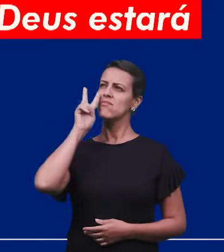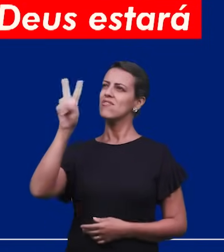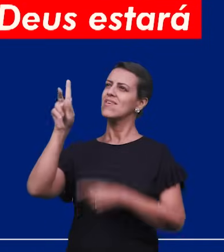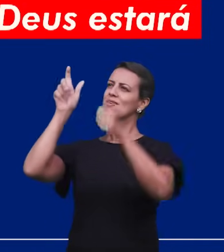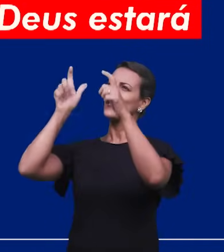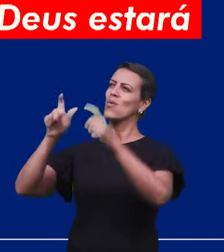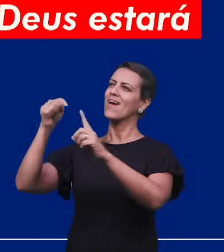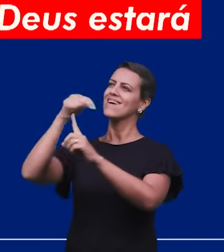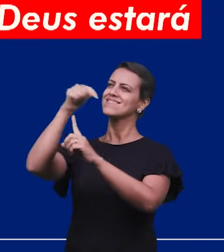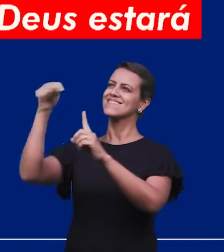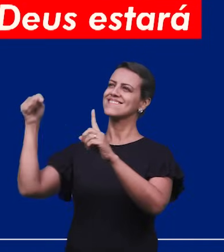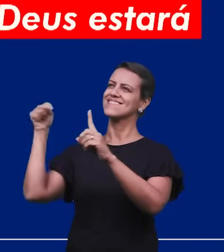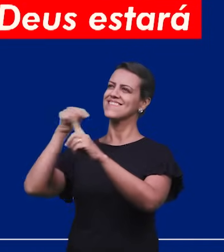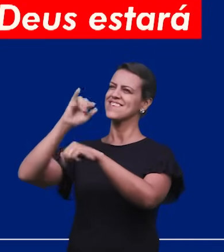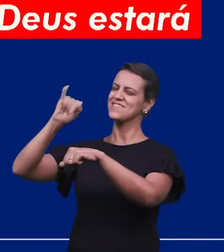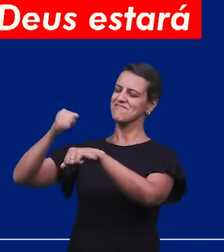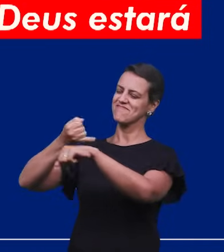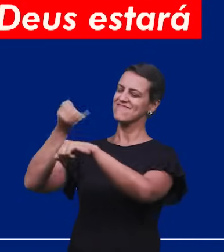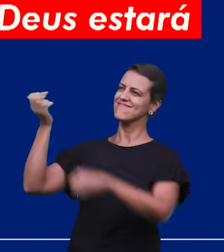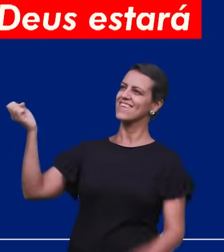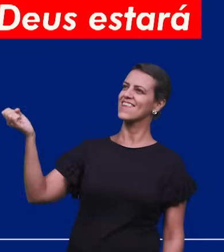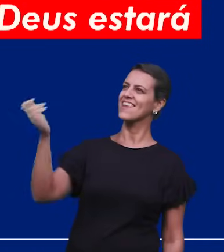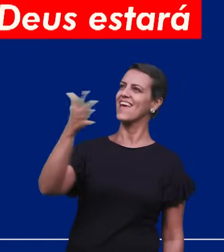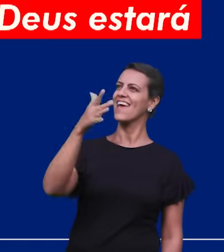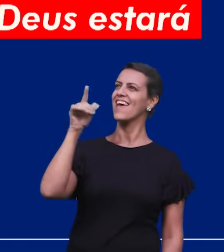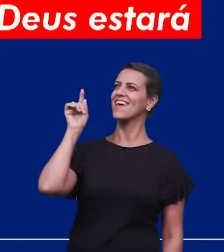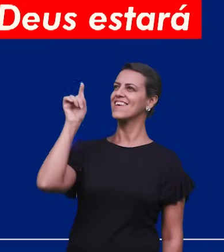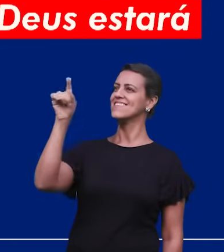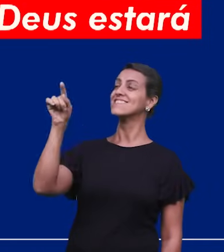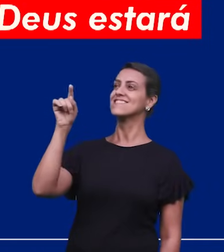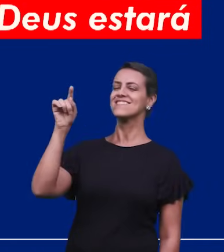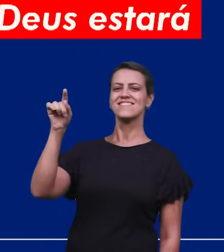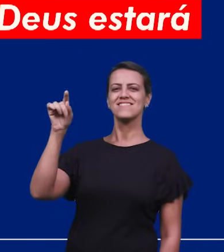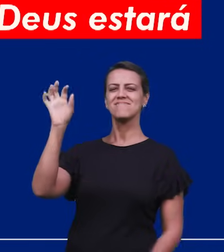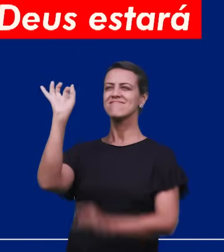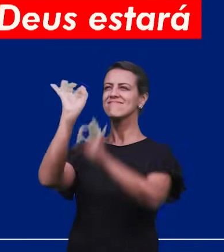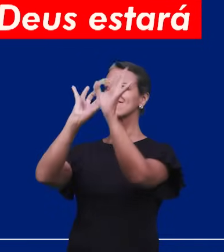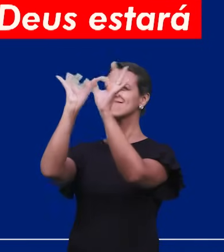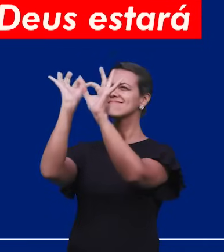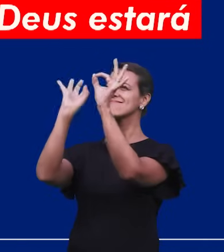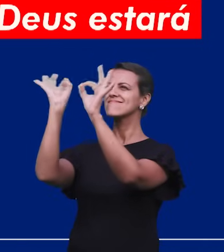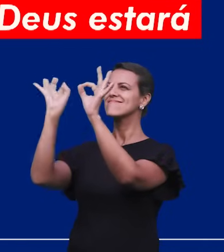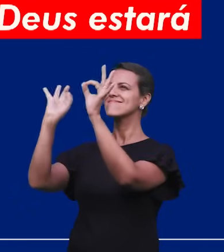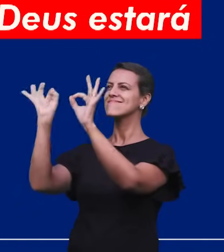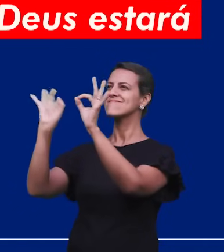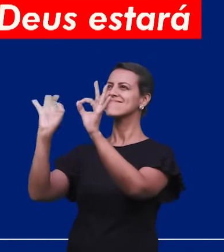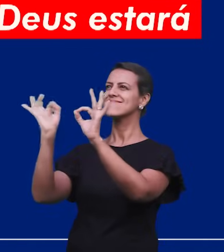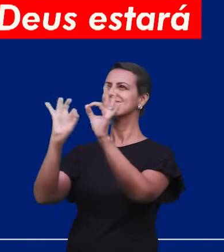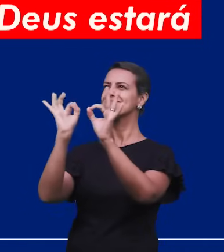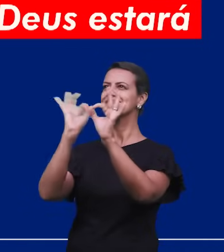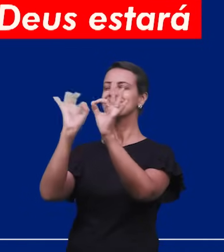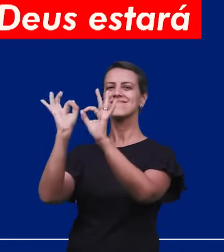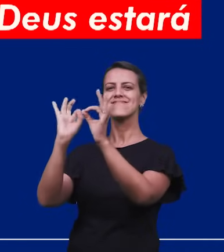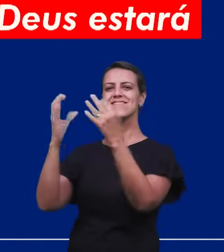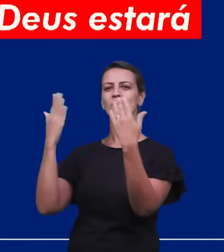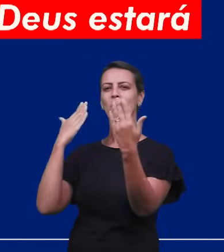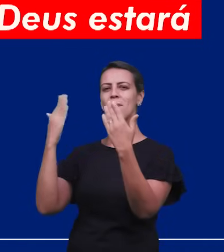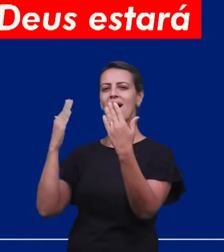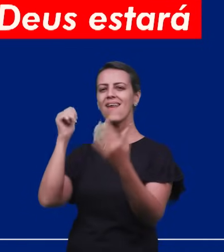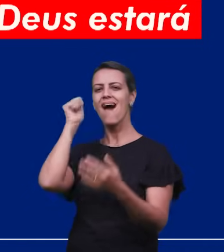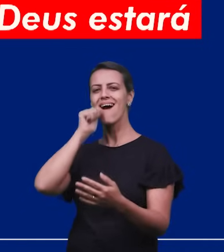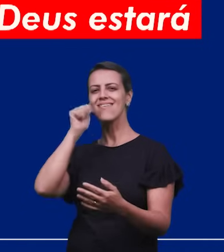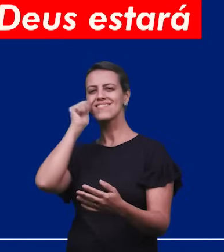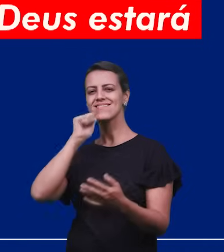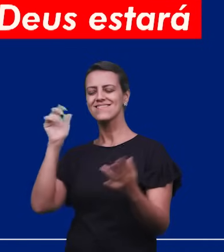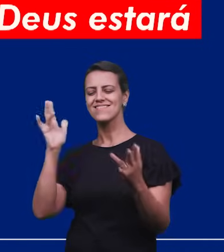a santa cidade, a nova Jerusalém, que de Deus descia do céu, adereçada como uma esposa ataviada